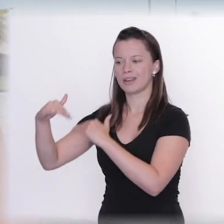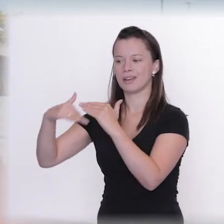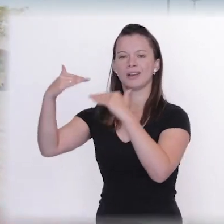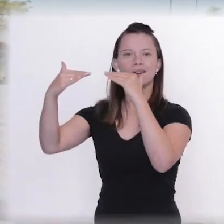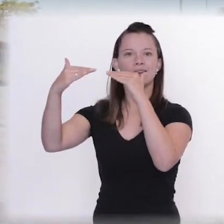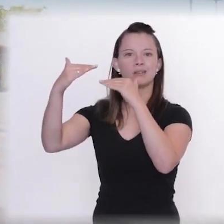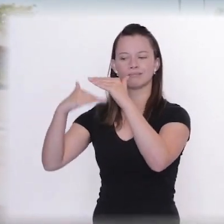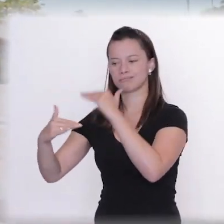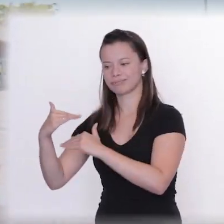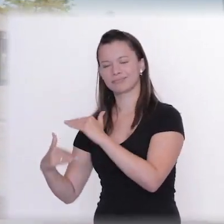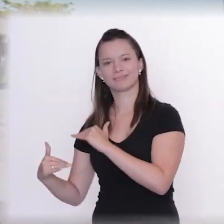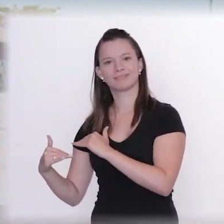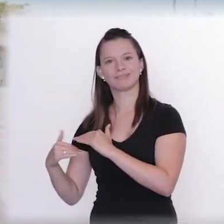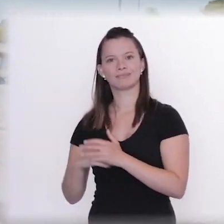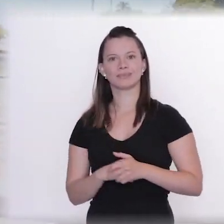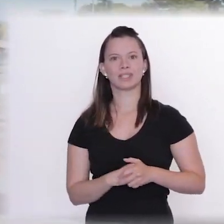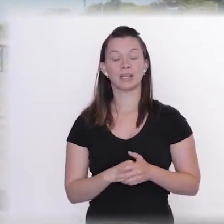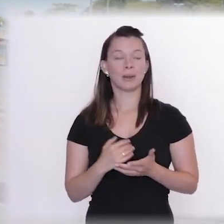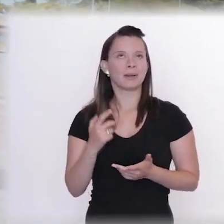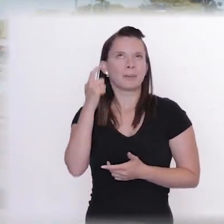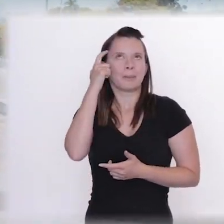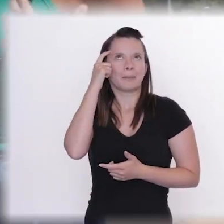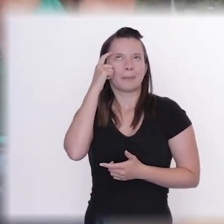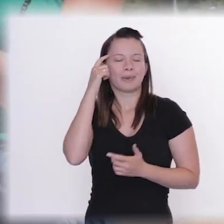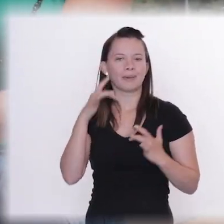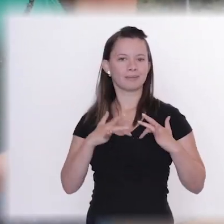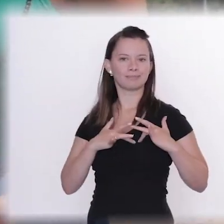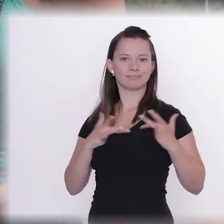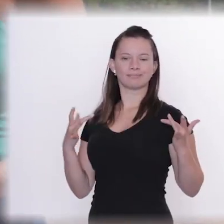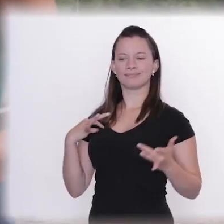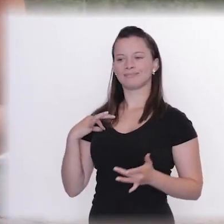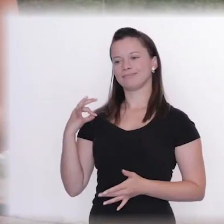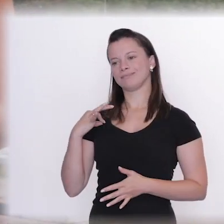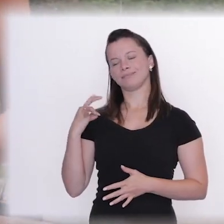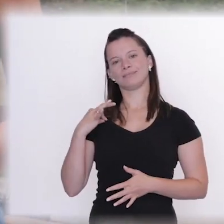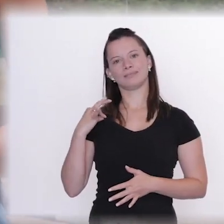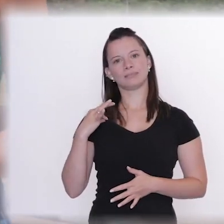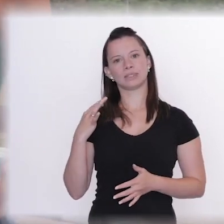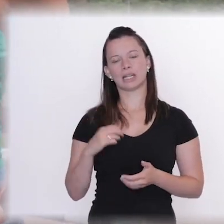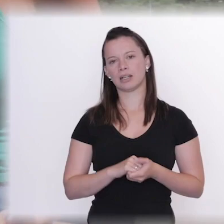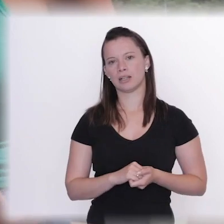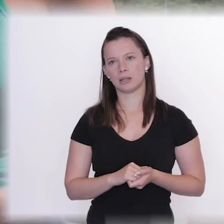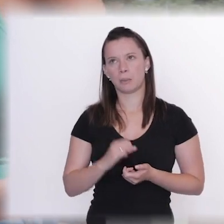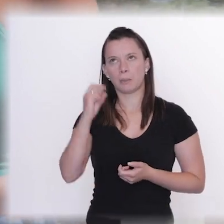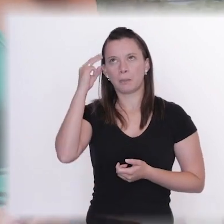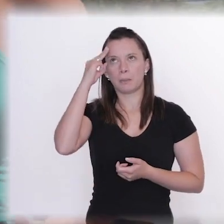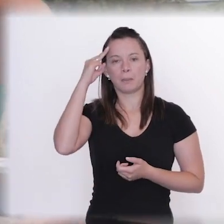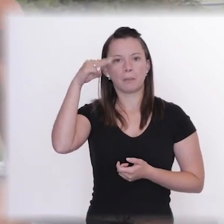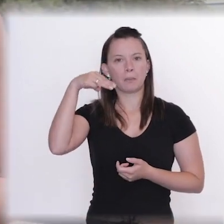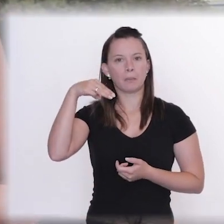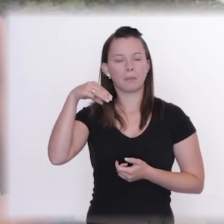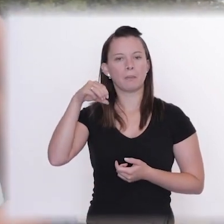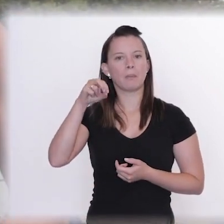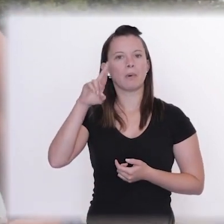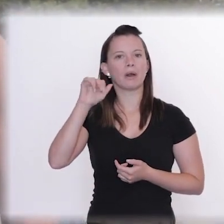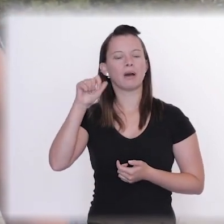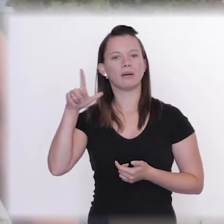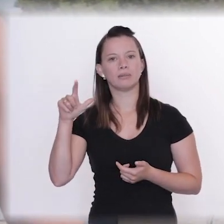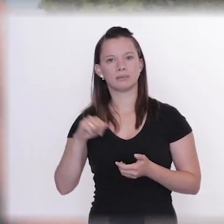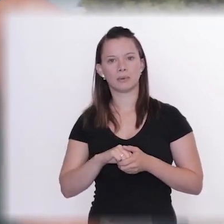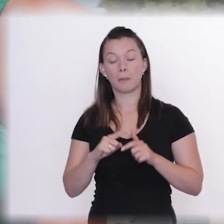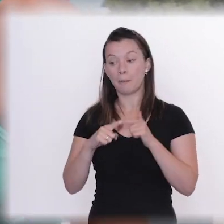pensa a solidariedade como um ato voluntário, né? Meramente moral, voluntário. Mas, na verdade, foi uma estratégia mesmo